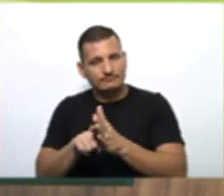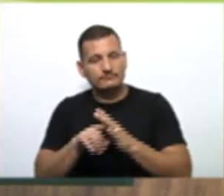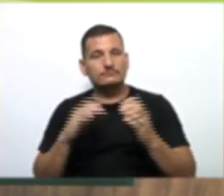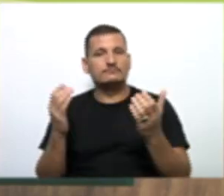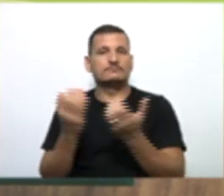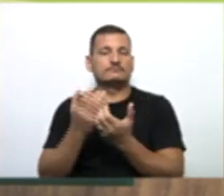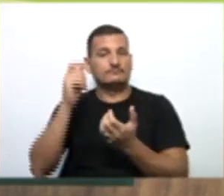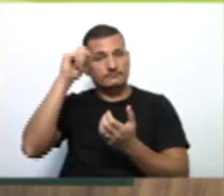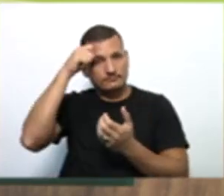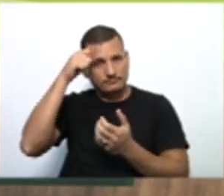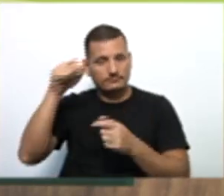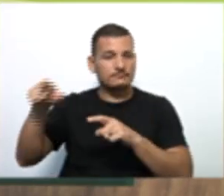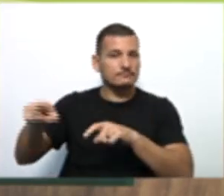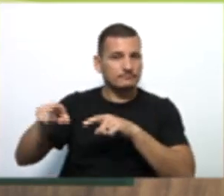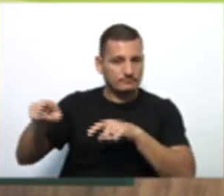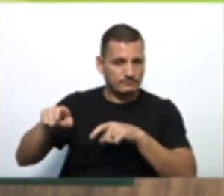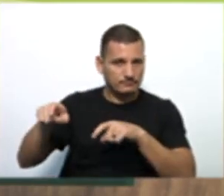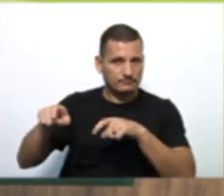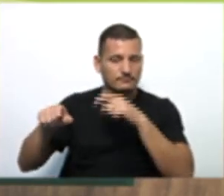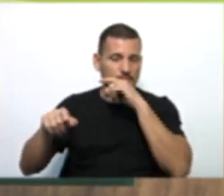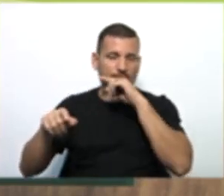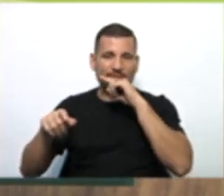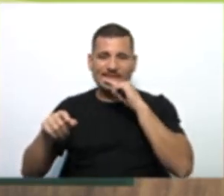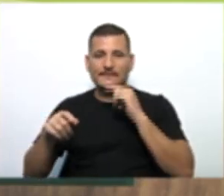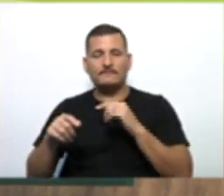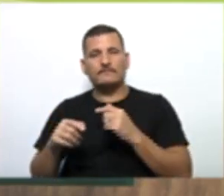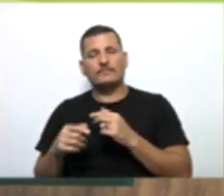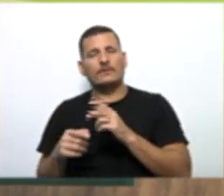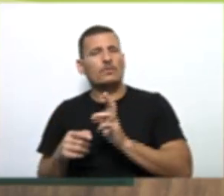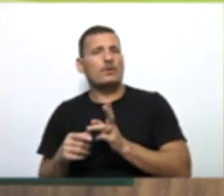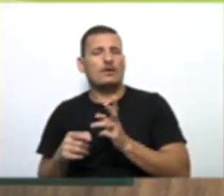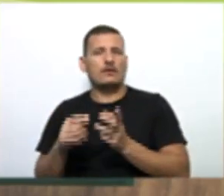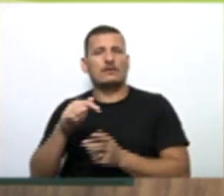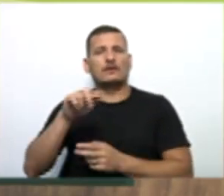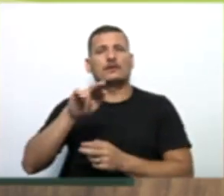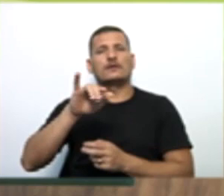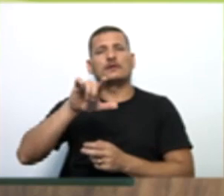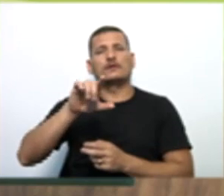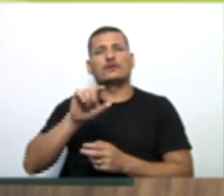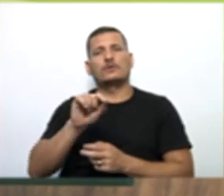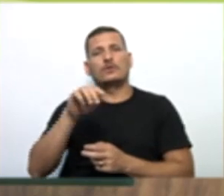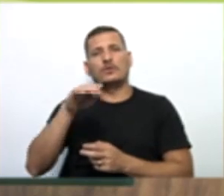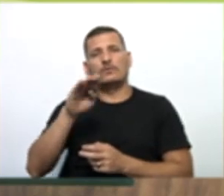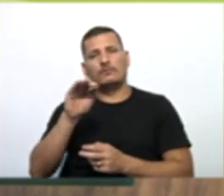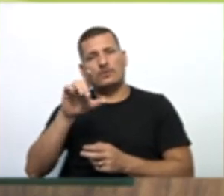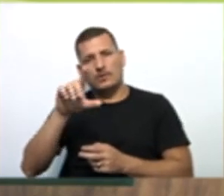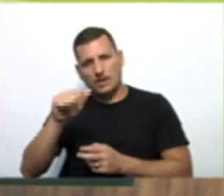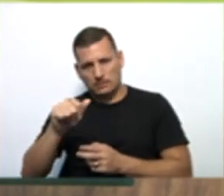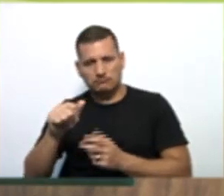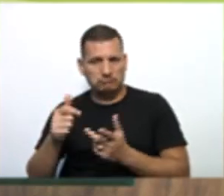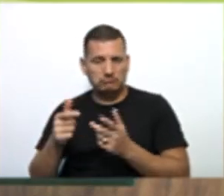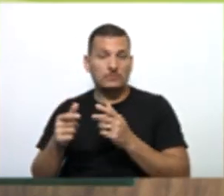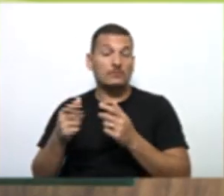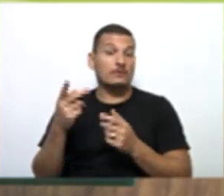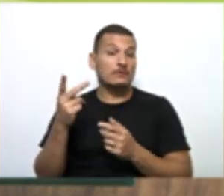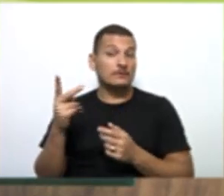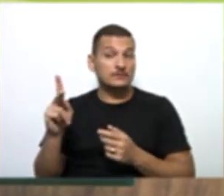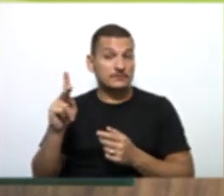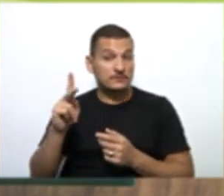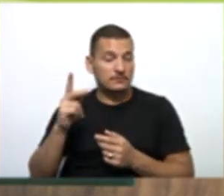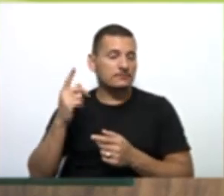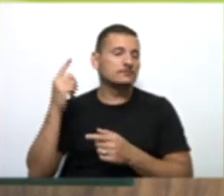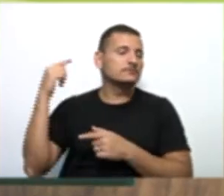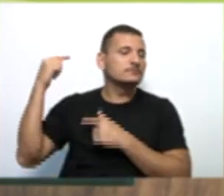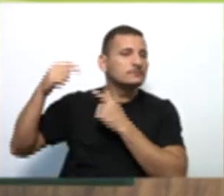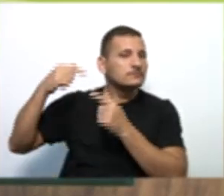negras rurais, ou comunidades quilombolas, que são aquelas comunidades cujos seus ancestrais eram escravos,